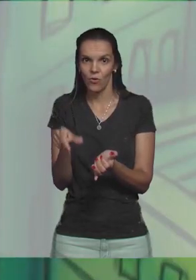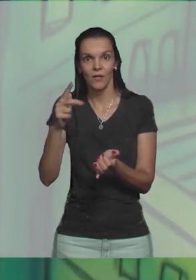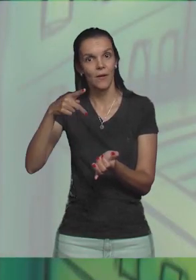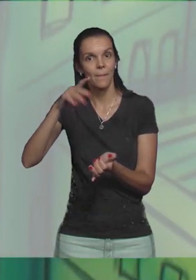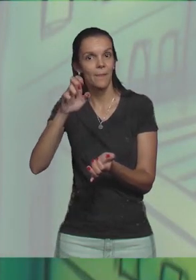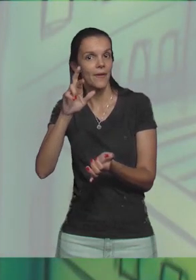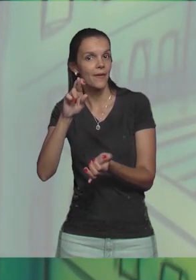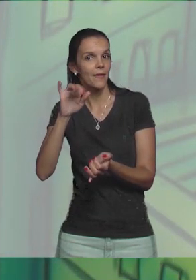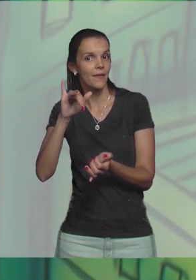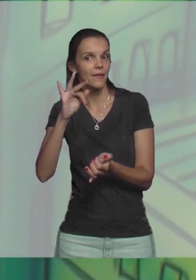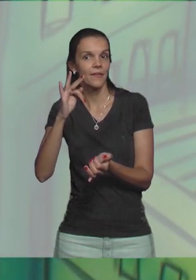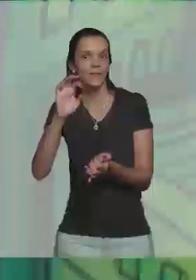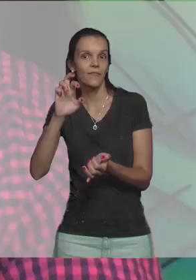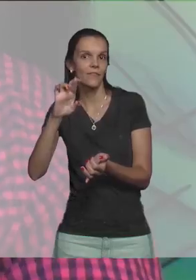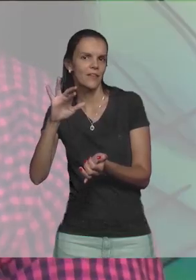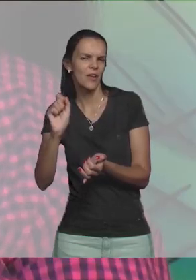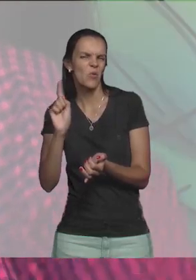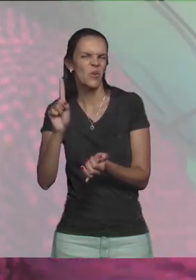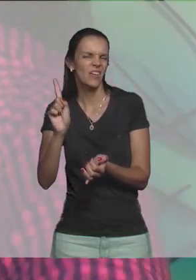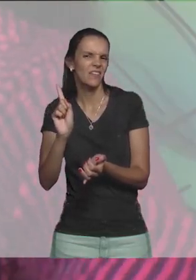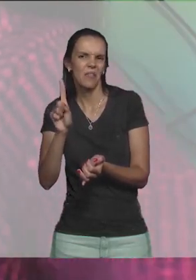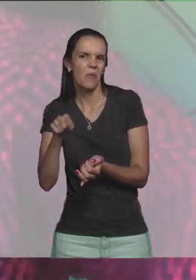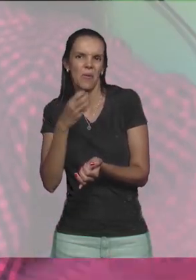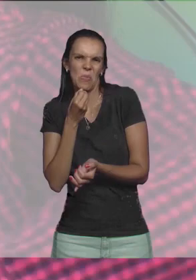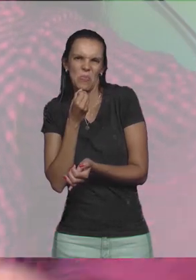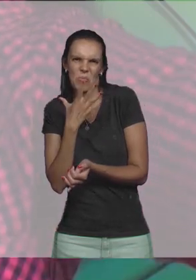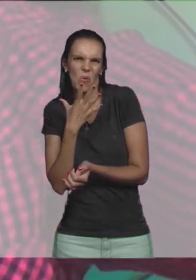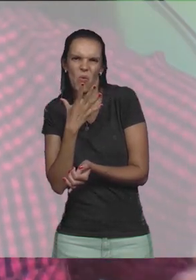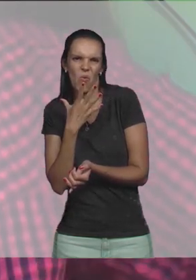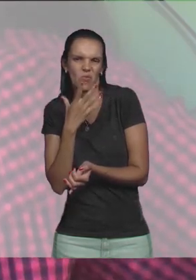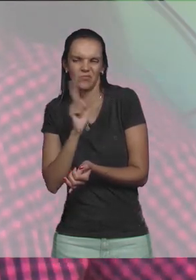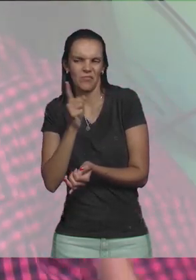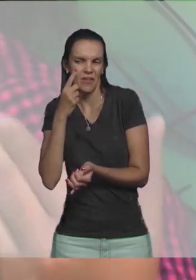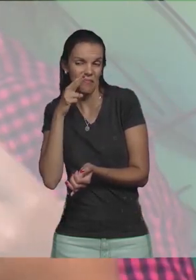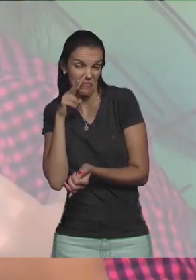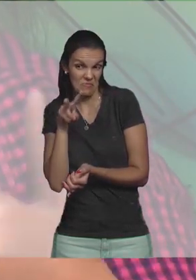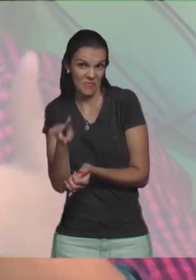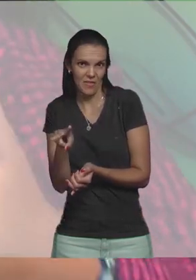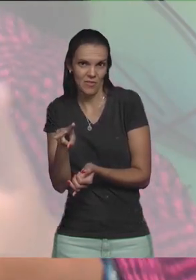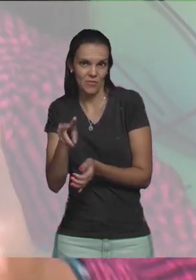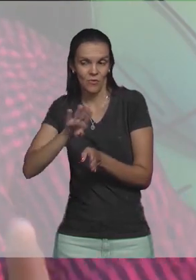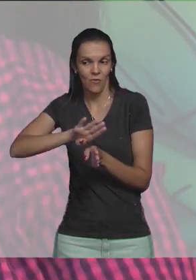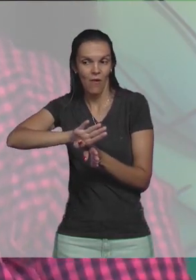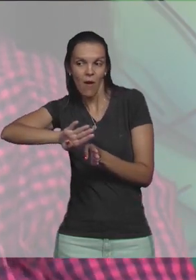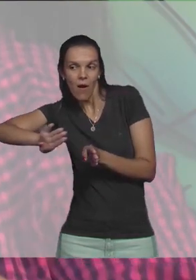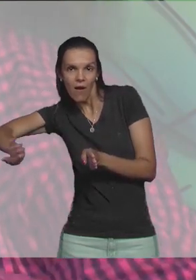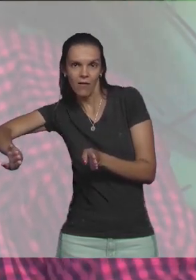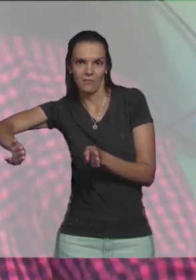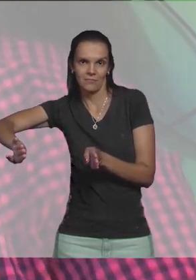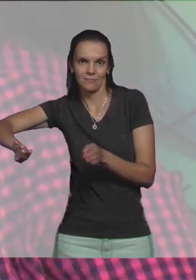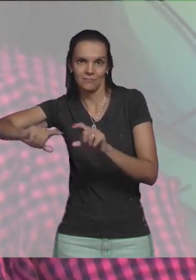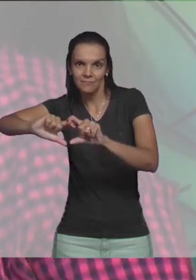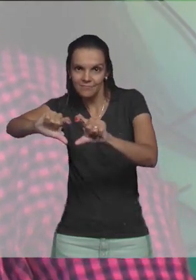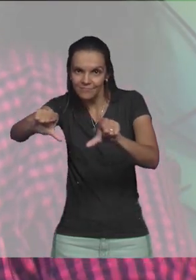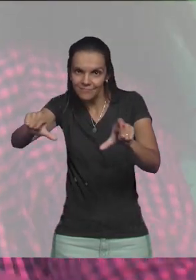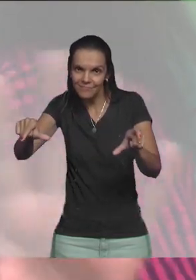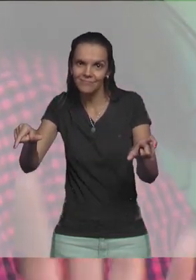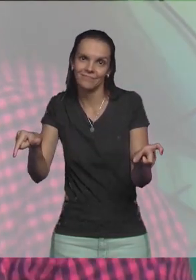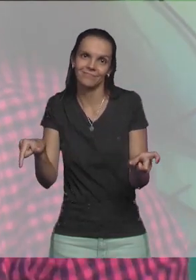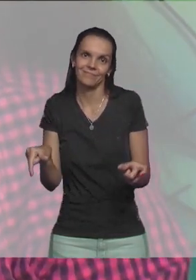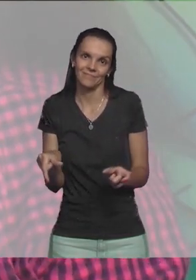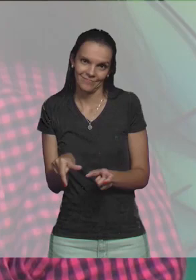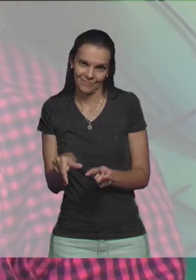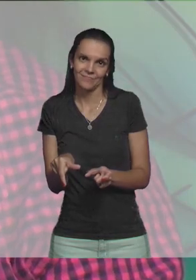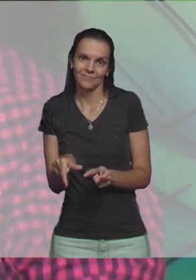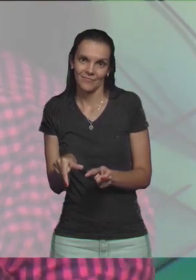periferia. Porque aquilo que não é bem visto, ele é empurrado, é botar para baixo do tapete, bem na lógica